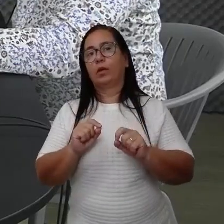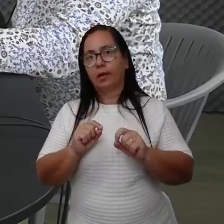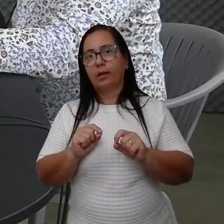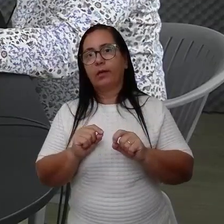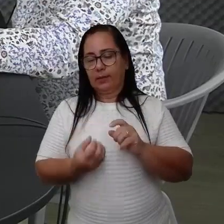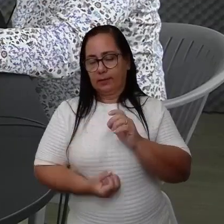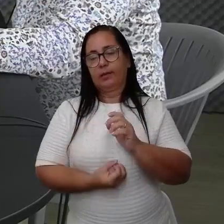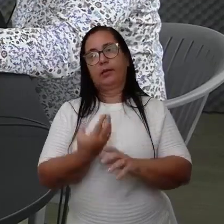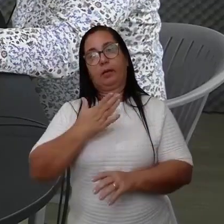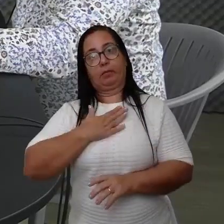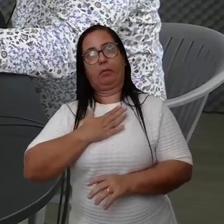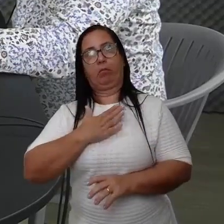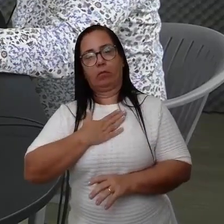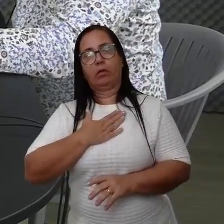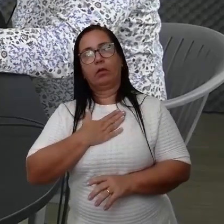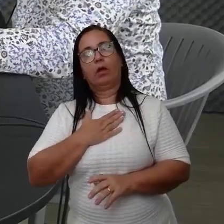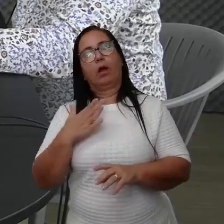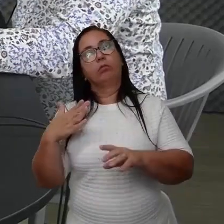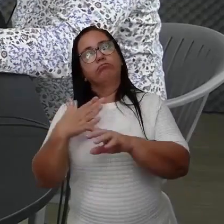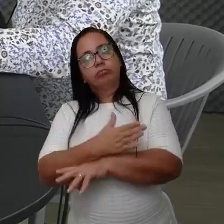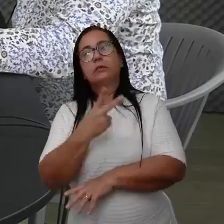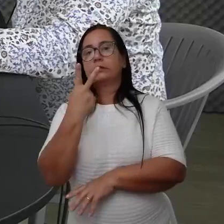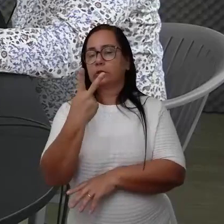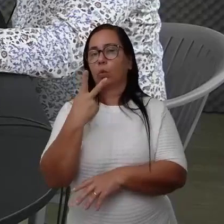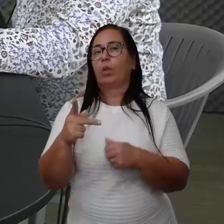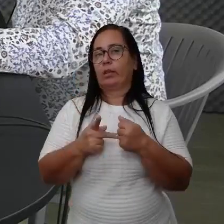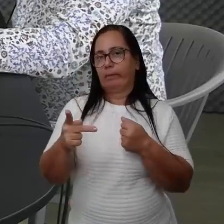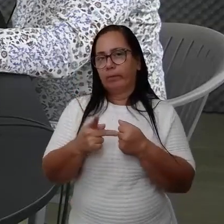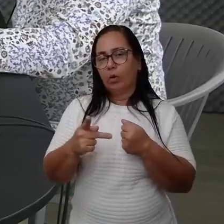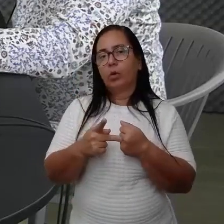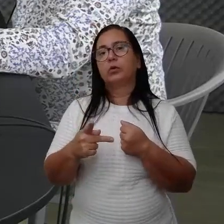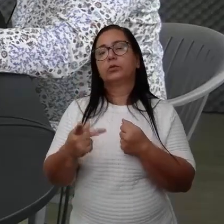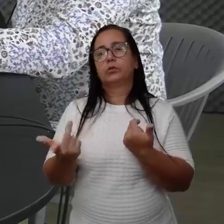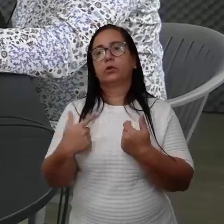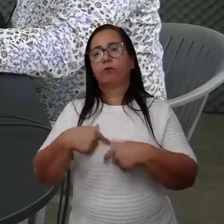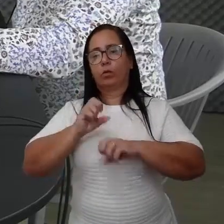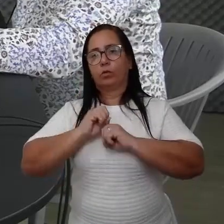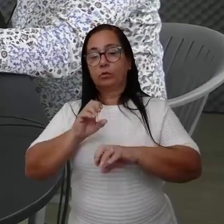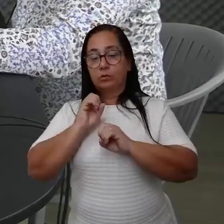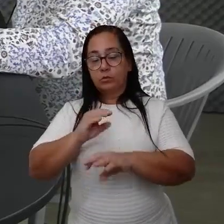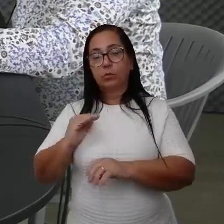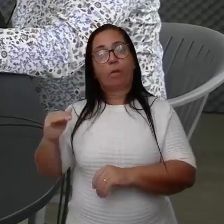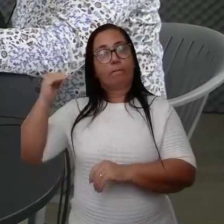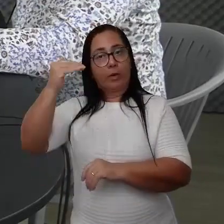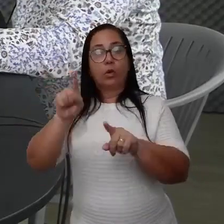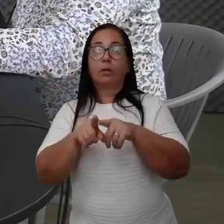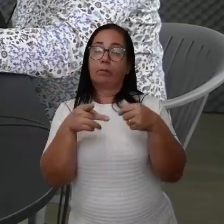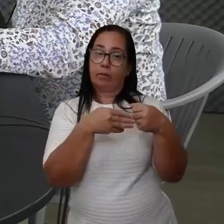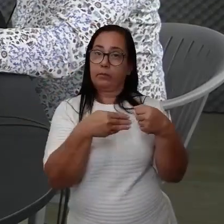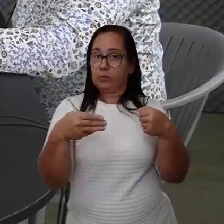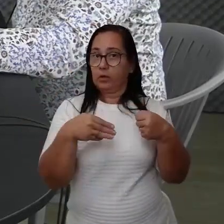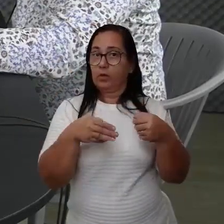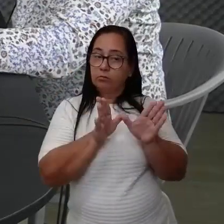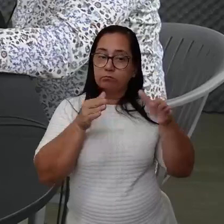mim na academia. Então, eu fiz a segunda especialização, que foi em docência do ensino superior, enquanto fazia o meu mestrado em educação.